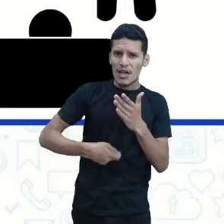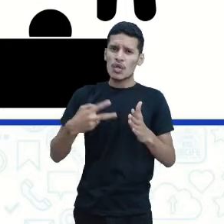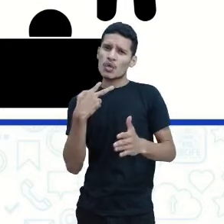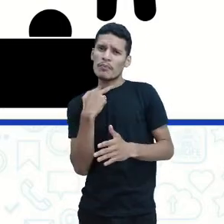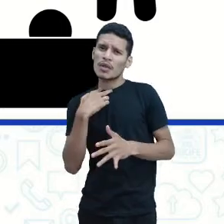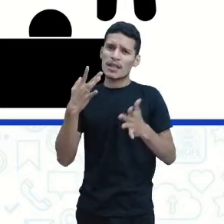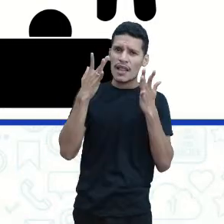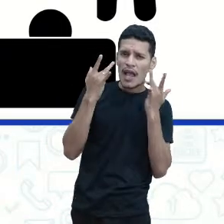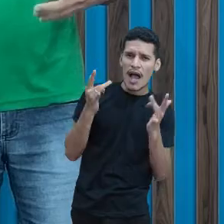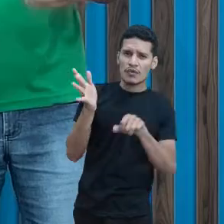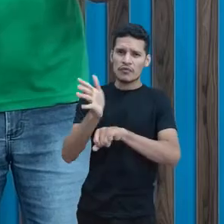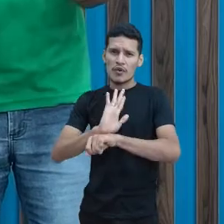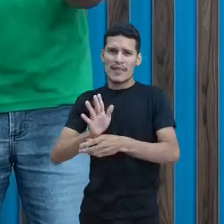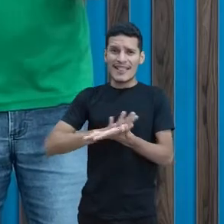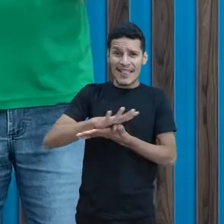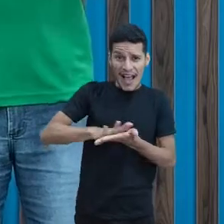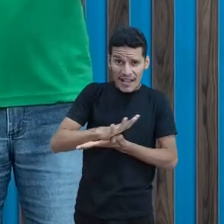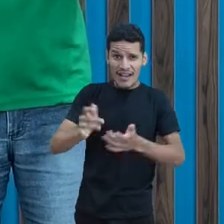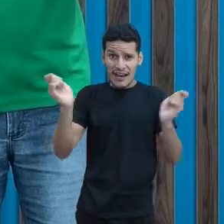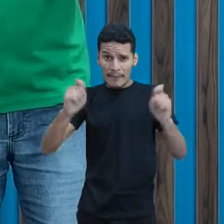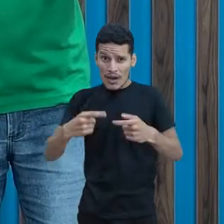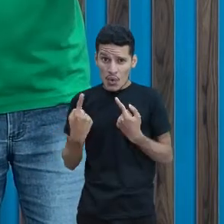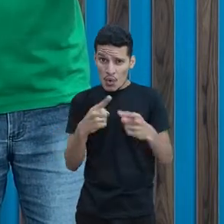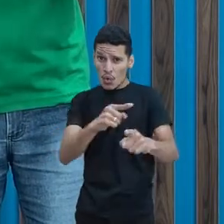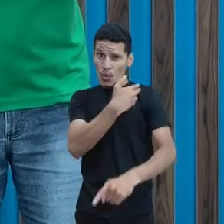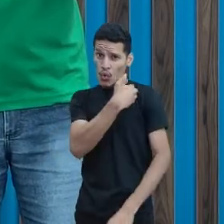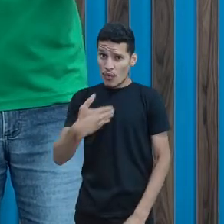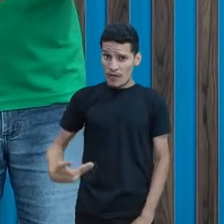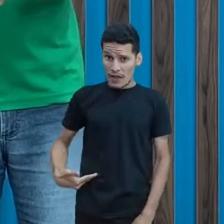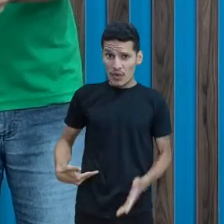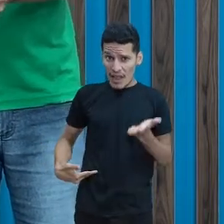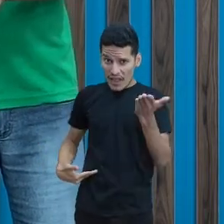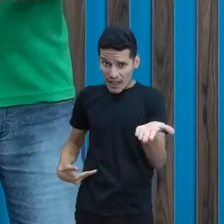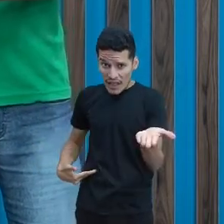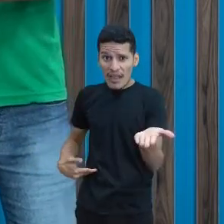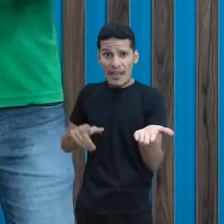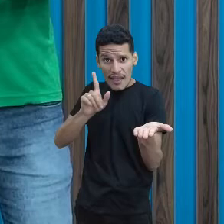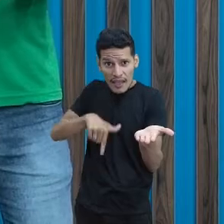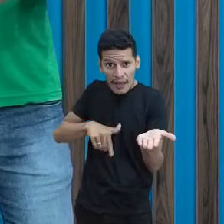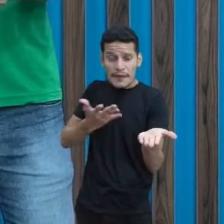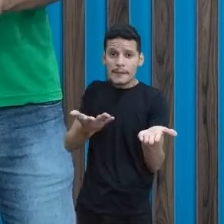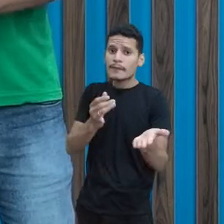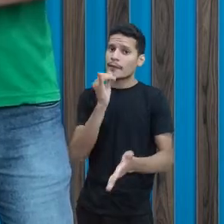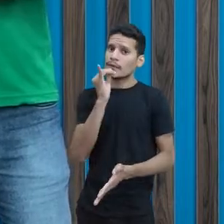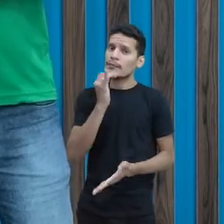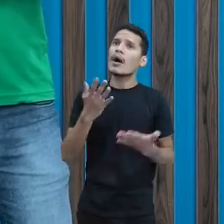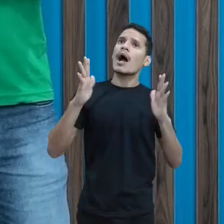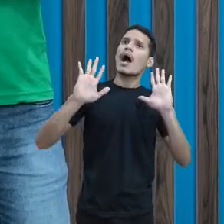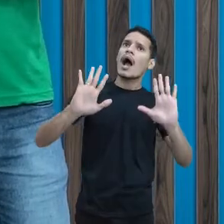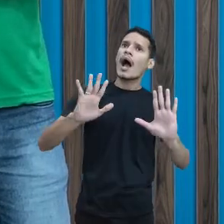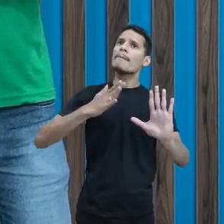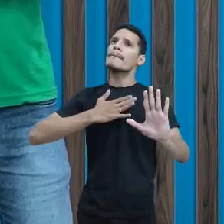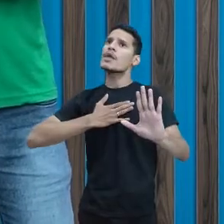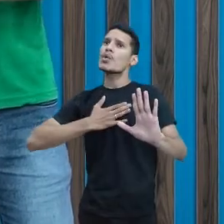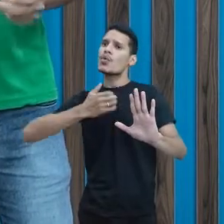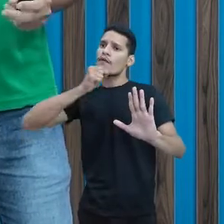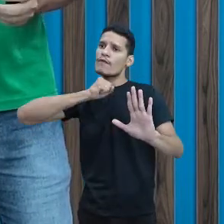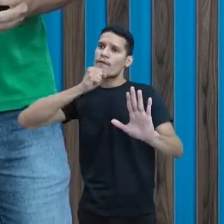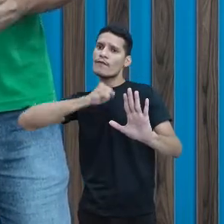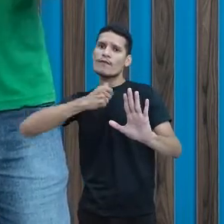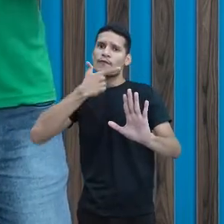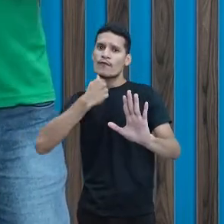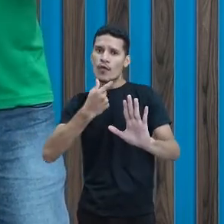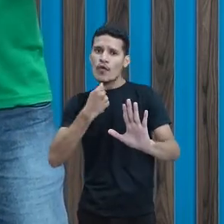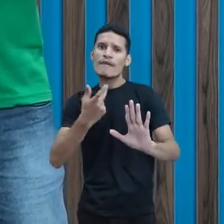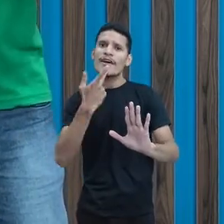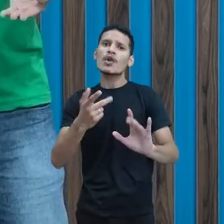de teatro, não podia fazer nada que fosse de encontro ao governo, contra o governo, porque é importante dizer assim, professor, mas meu avô disse que não acontecia